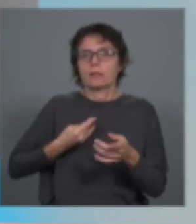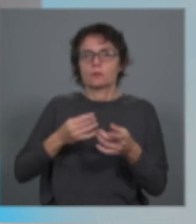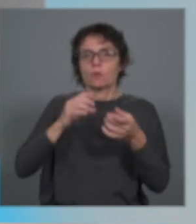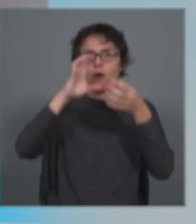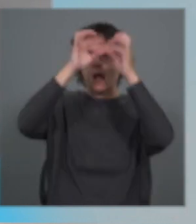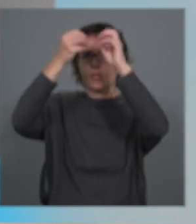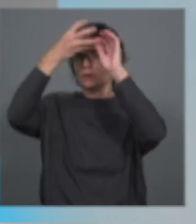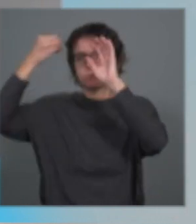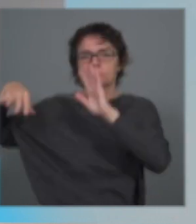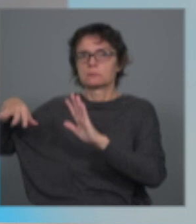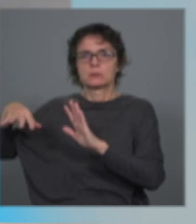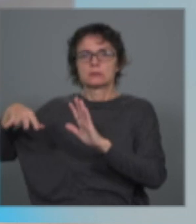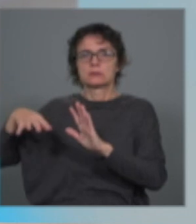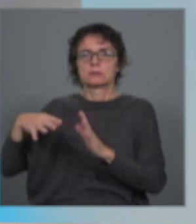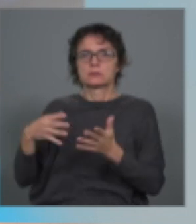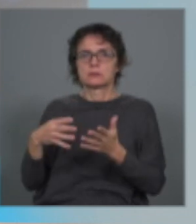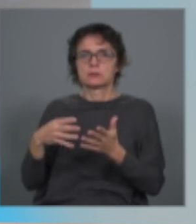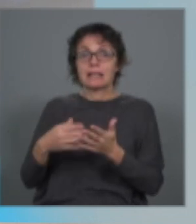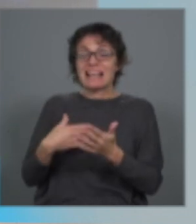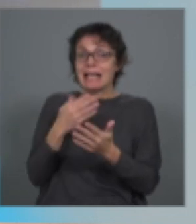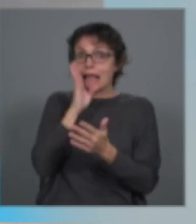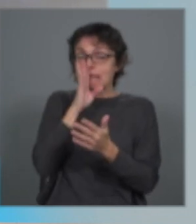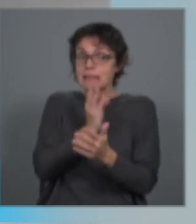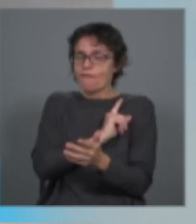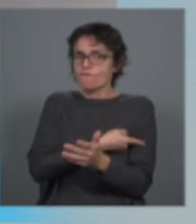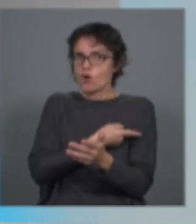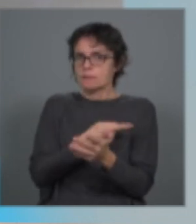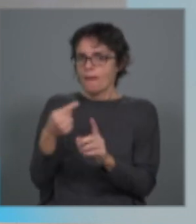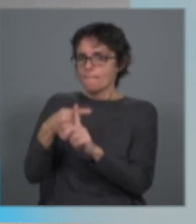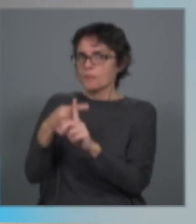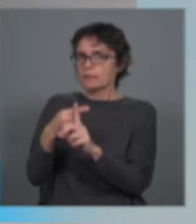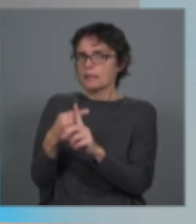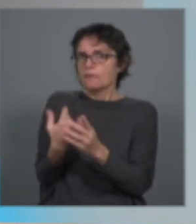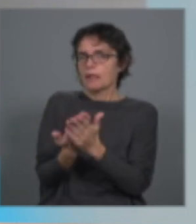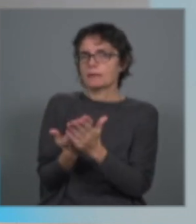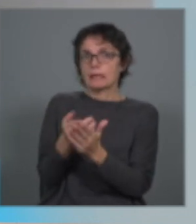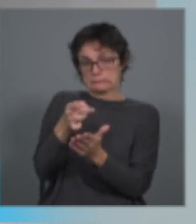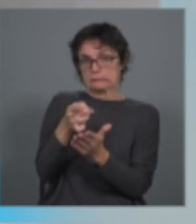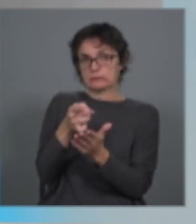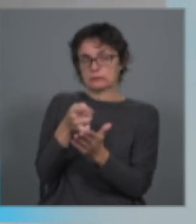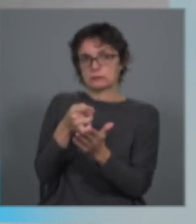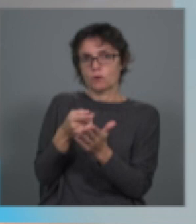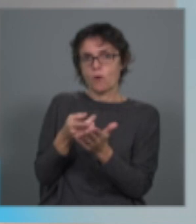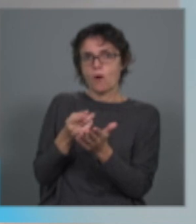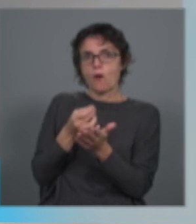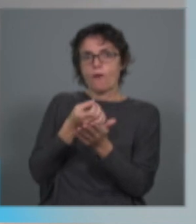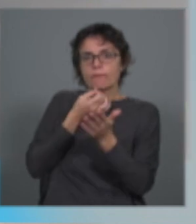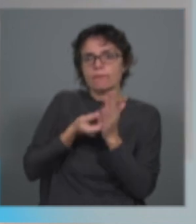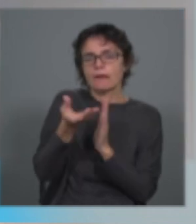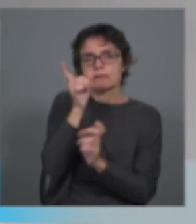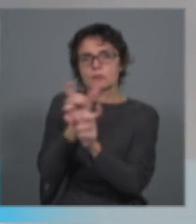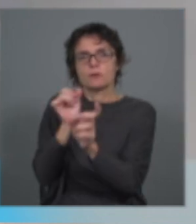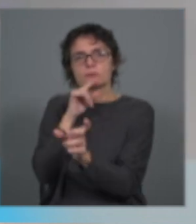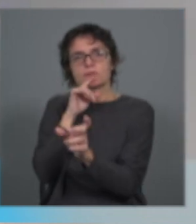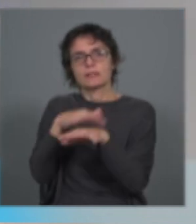às pessoas tornam-se ainda mais racionais, quando já estavam a ter comportamentos irracionais. Algumas não estavam a ter